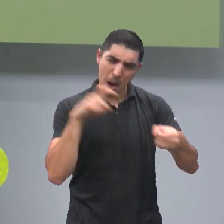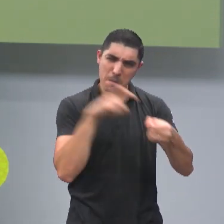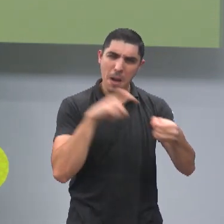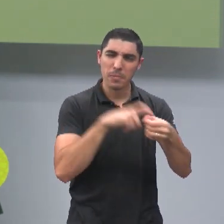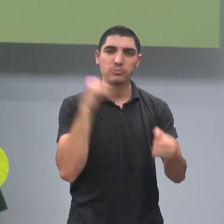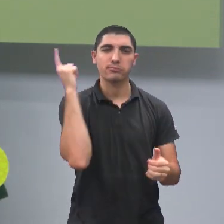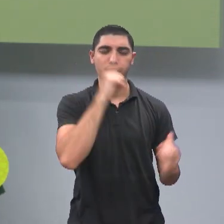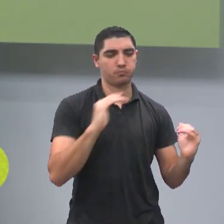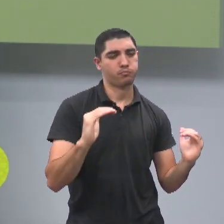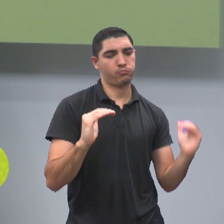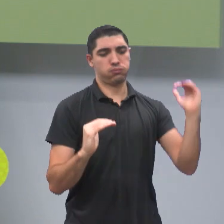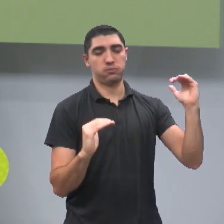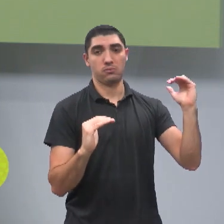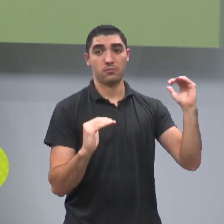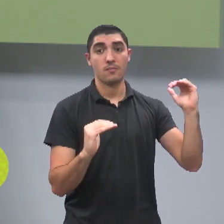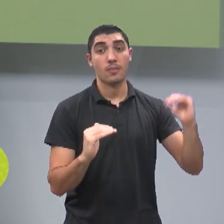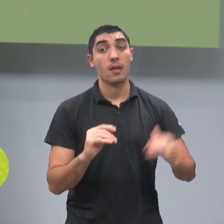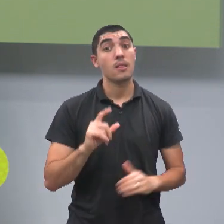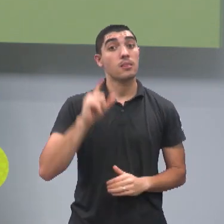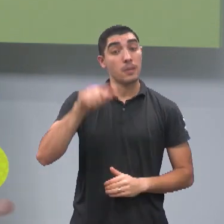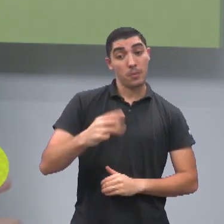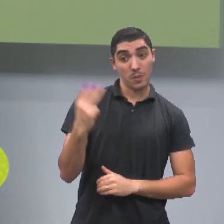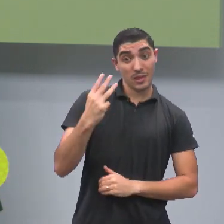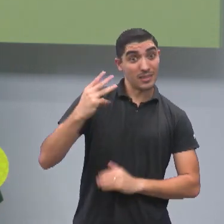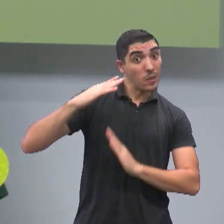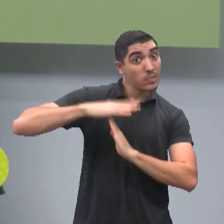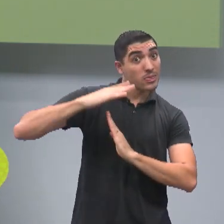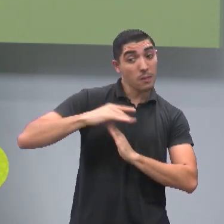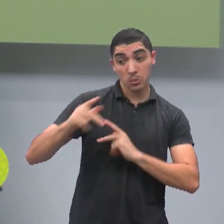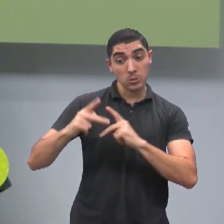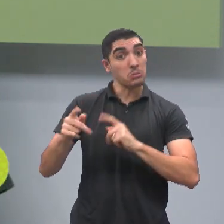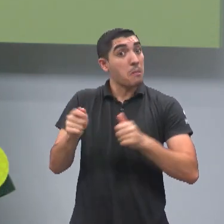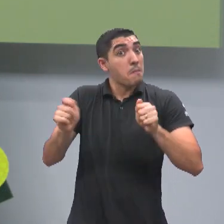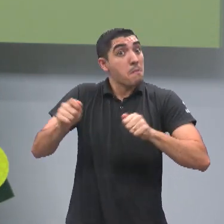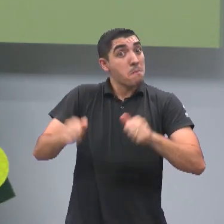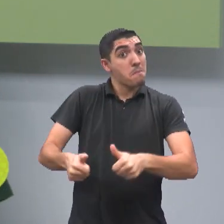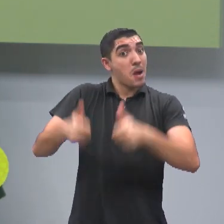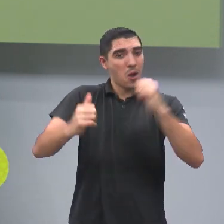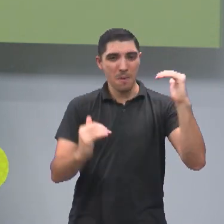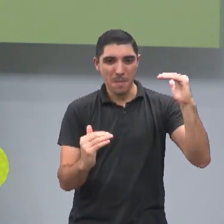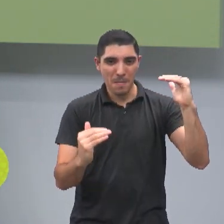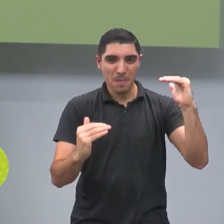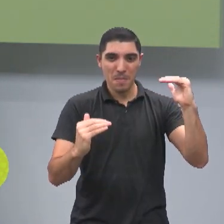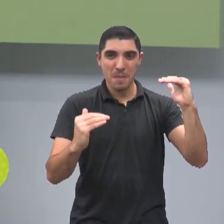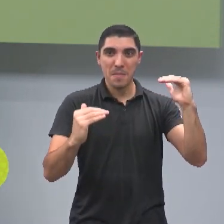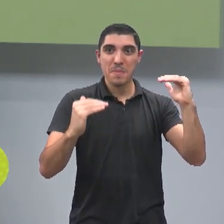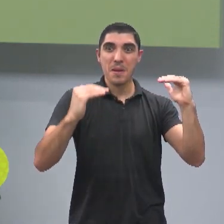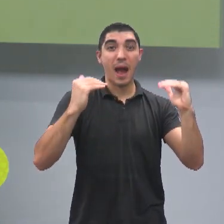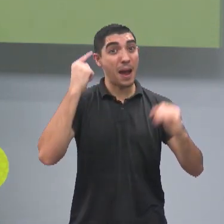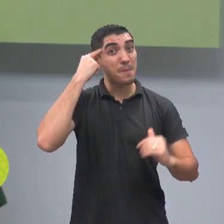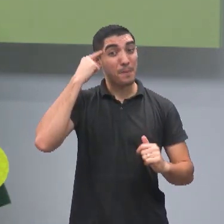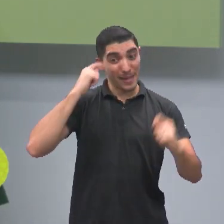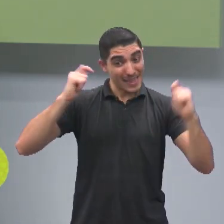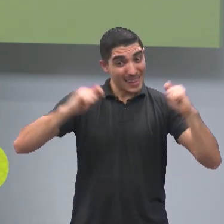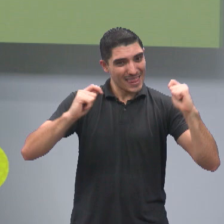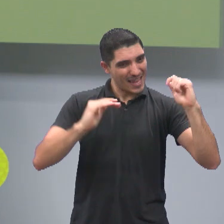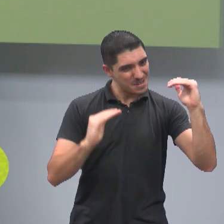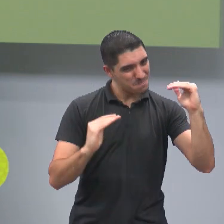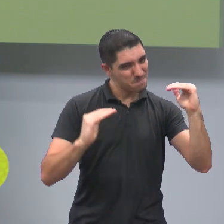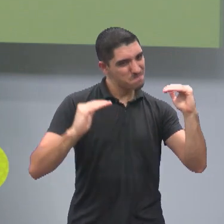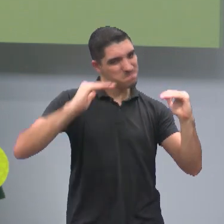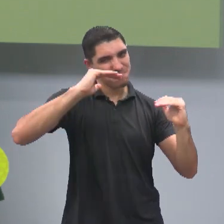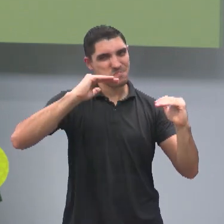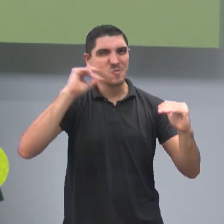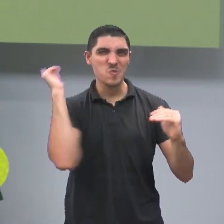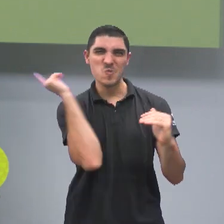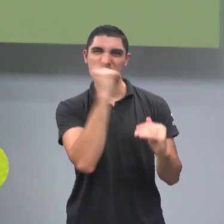o São José ainda teve uma melhora. A gente achou ali que poderia ser, né, uma volta do São José